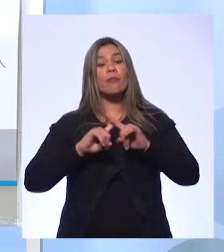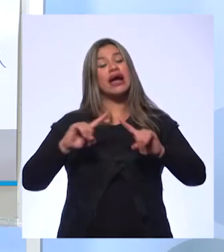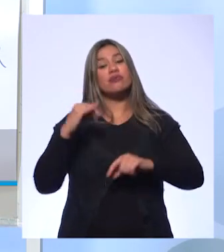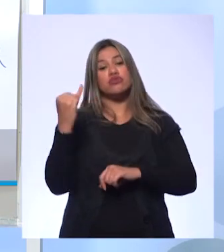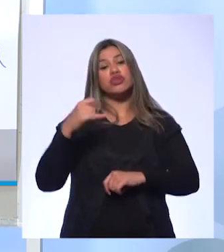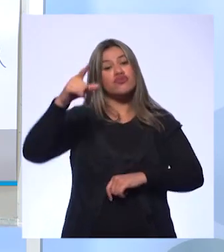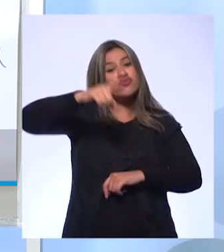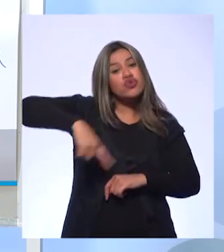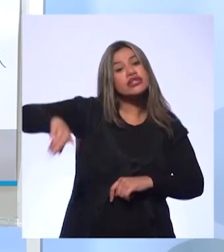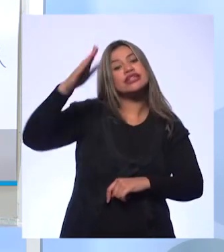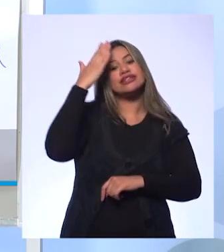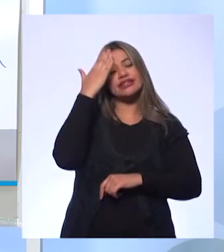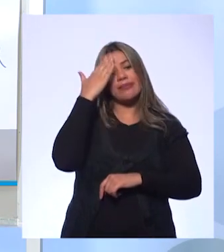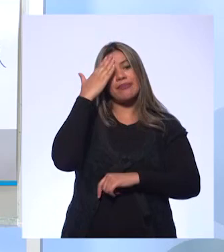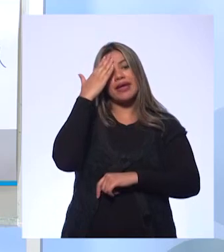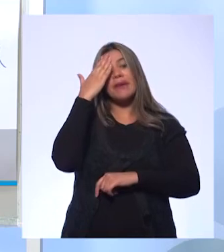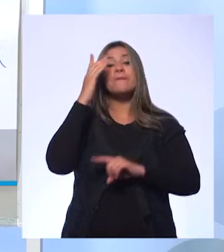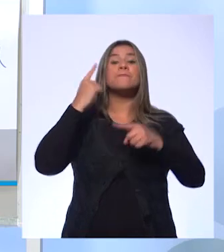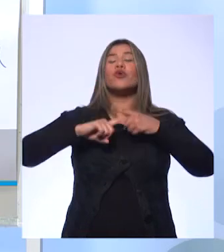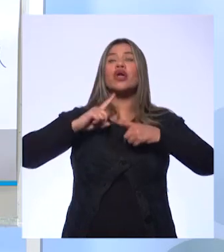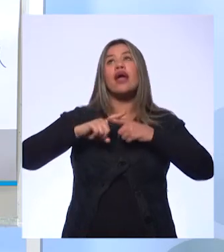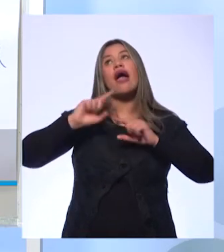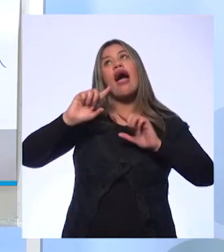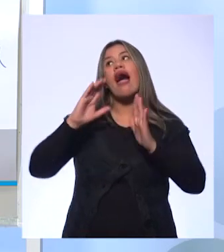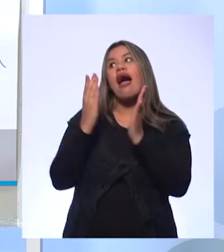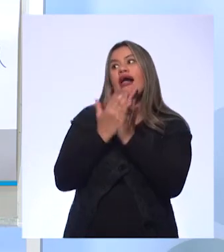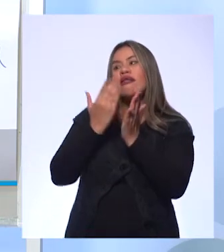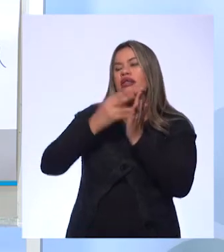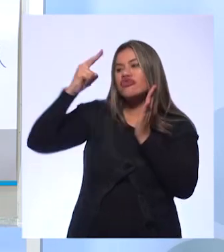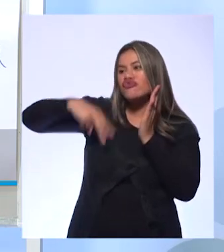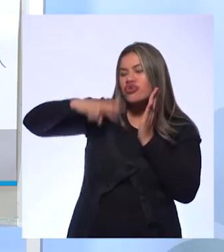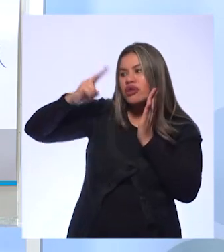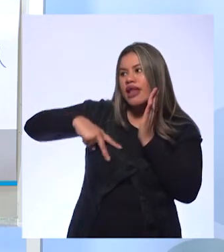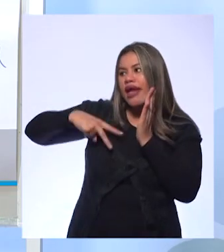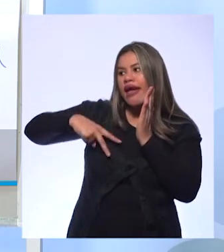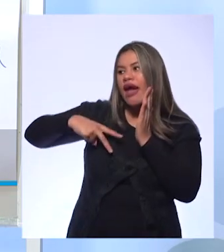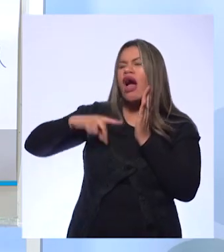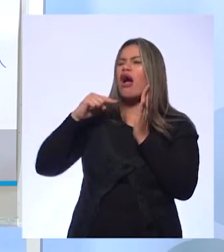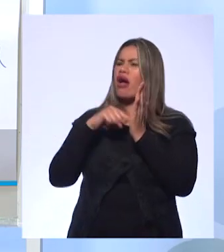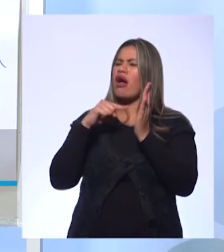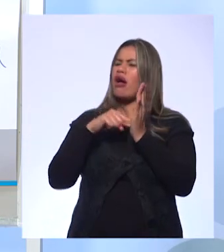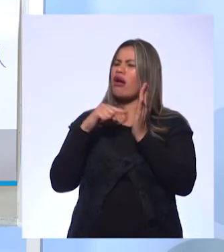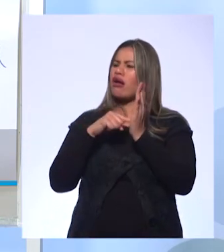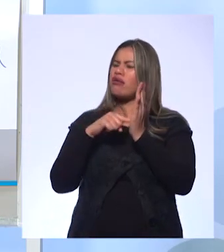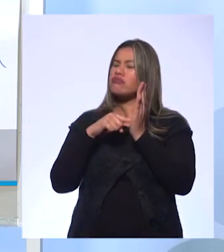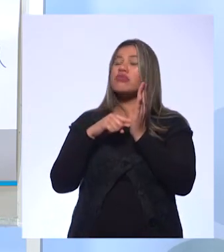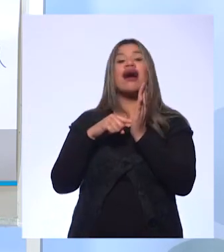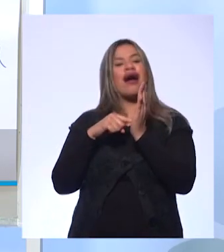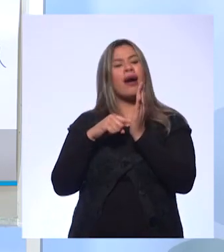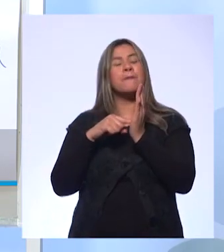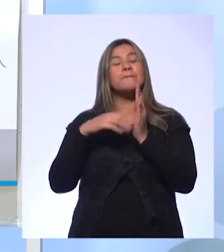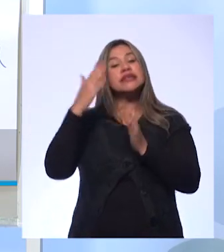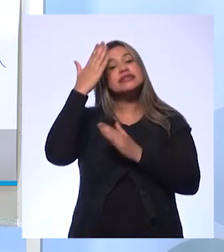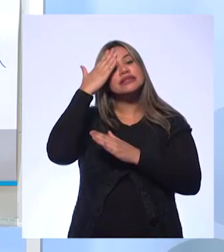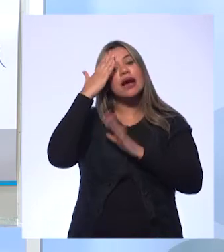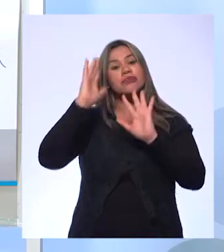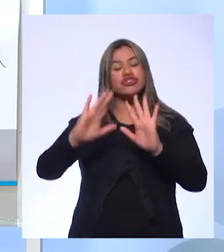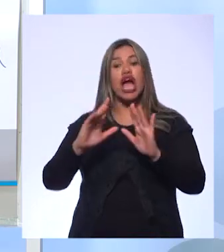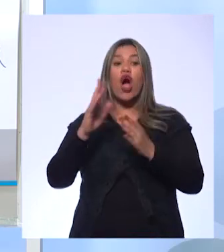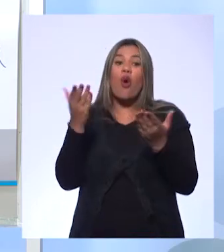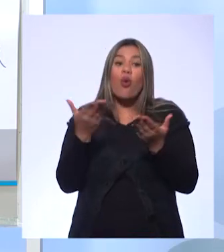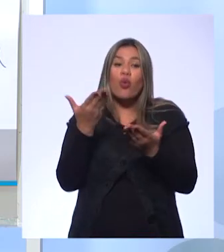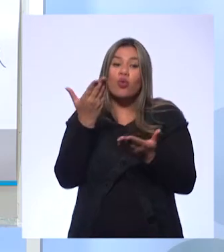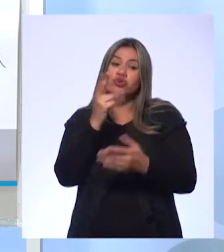contas vocês podem ler em algum lugar essa versão Então você já vão saber que ela não é mais utilizada tá bem para começar a aula